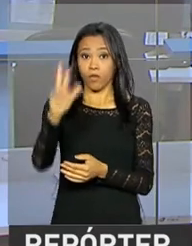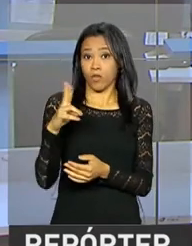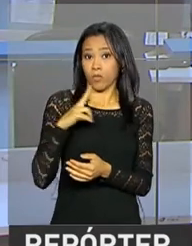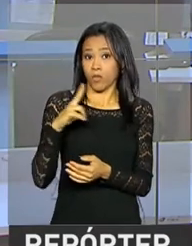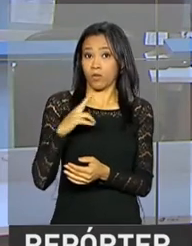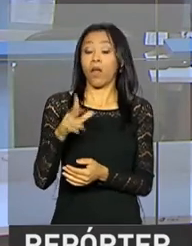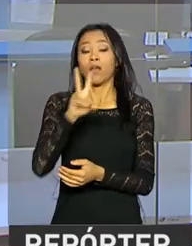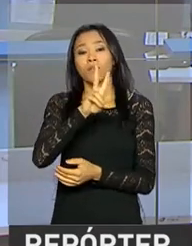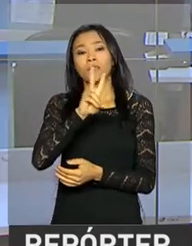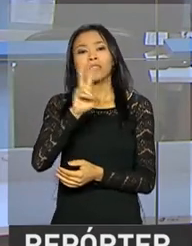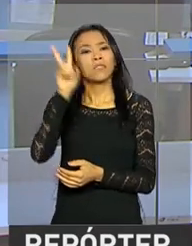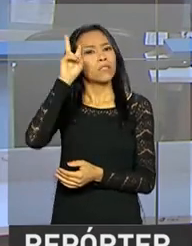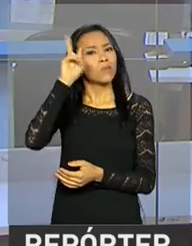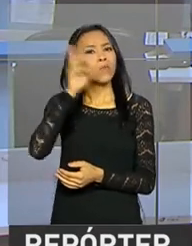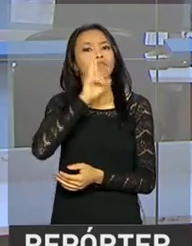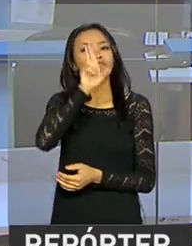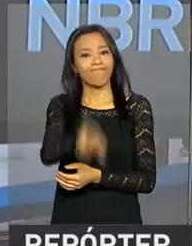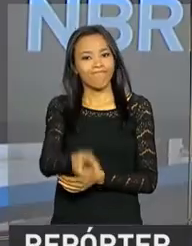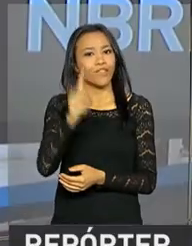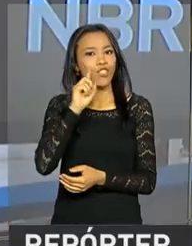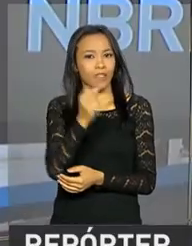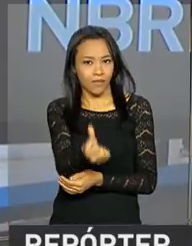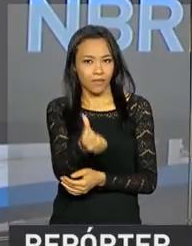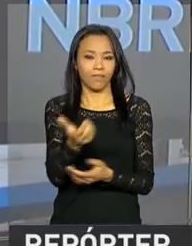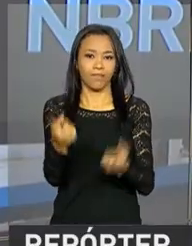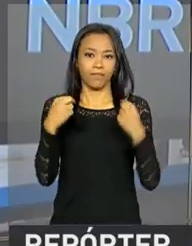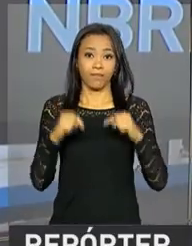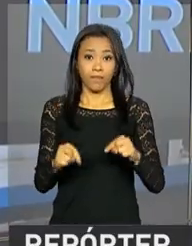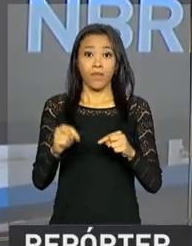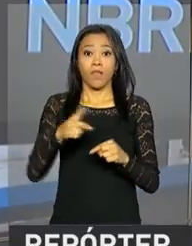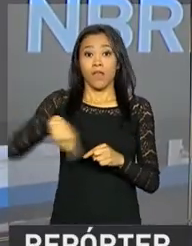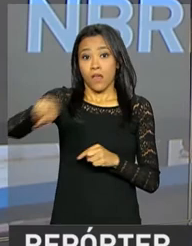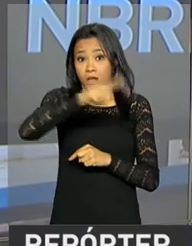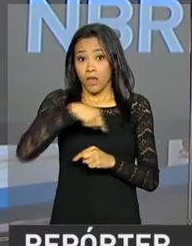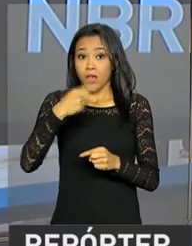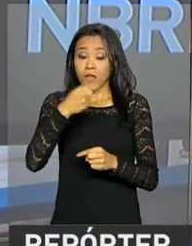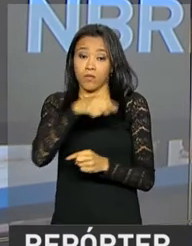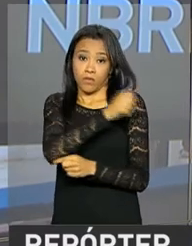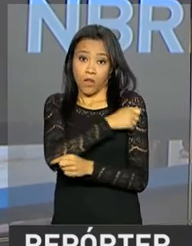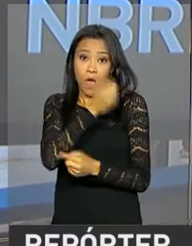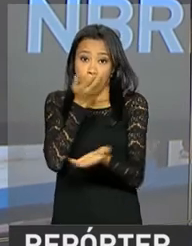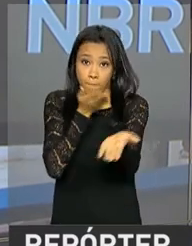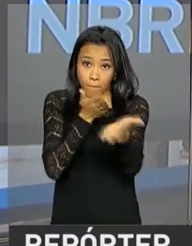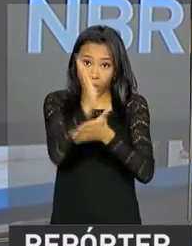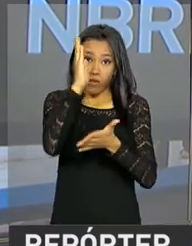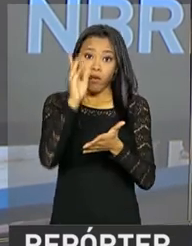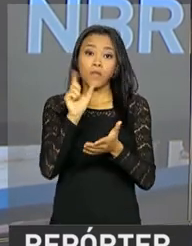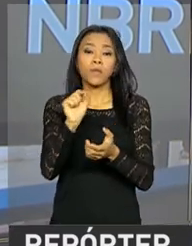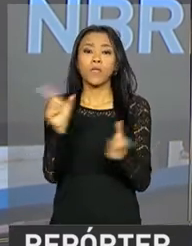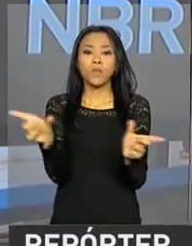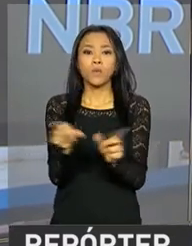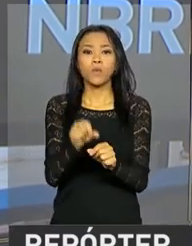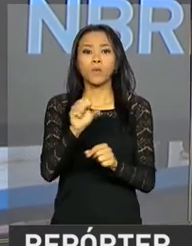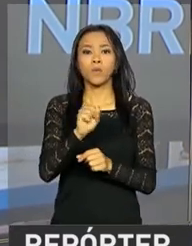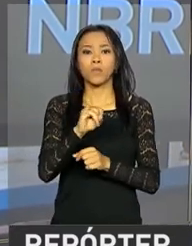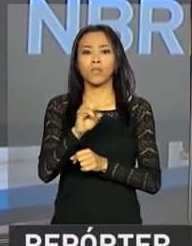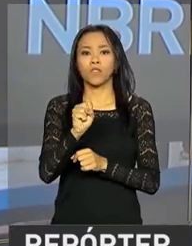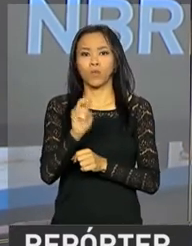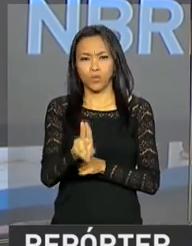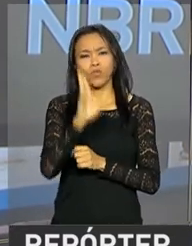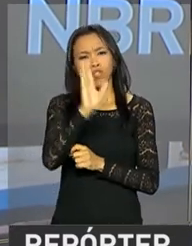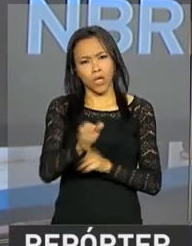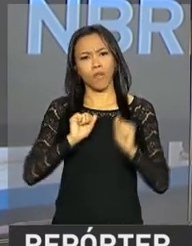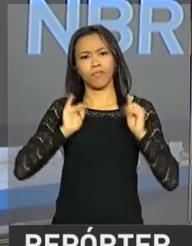na segunda-feira, dia 6. E os candidatos aprovados no Sistema de Seleção Unificada, o SISU, já podem fazer